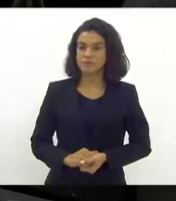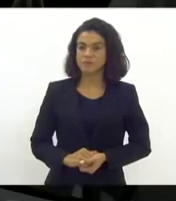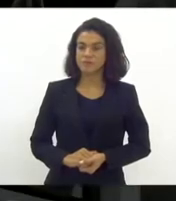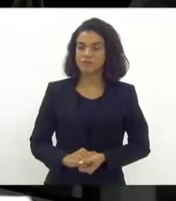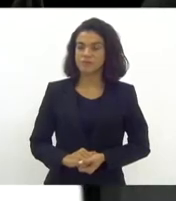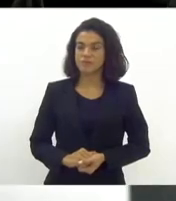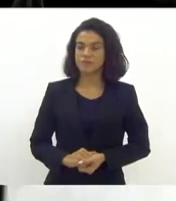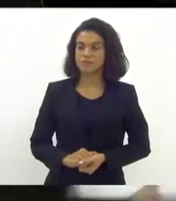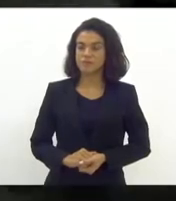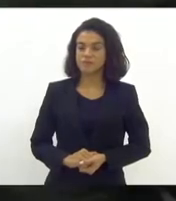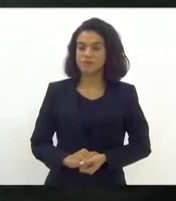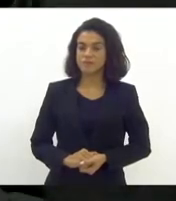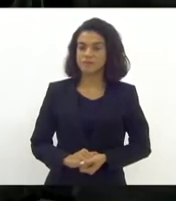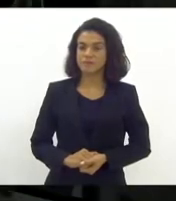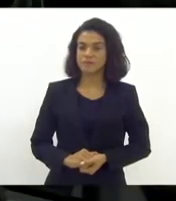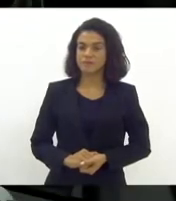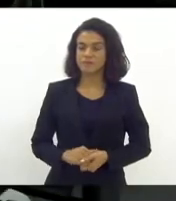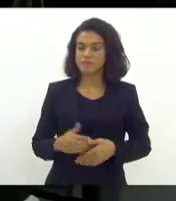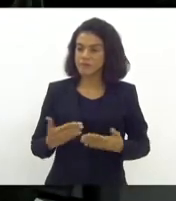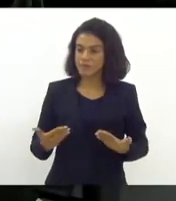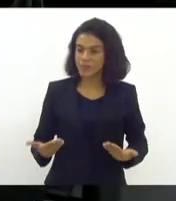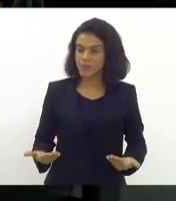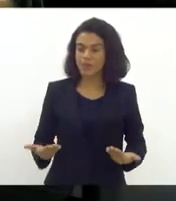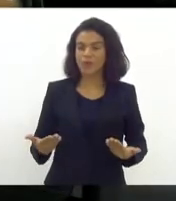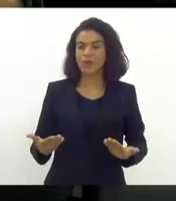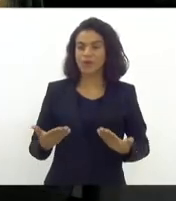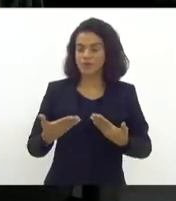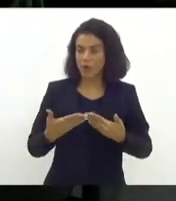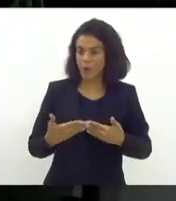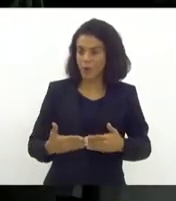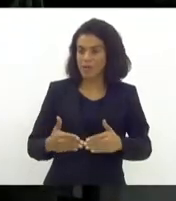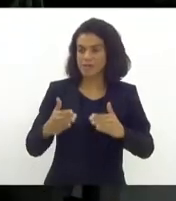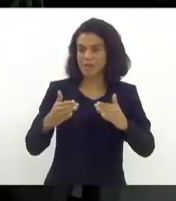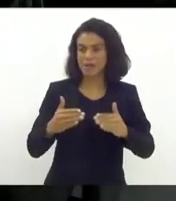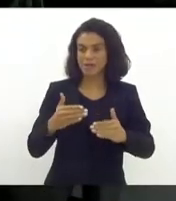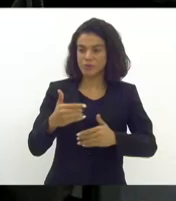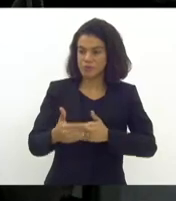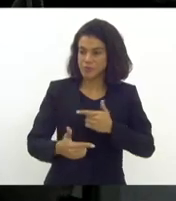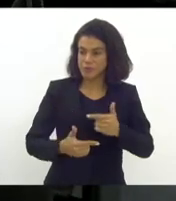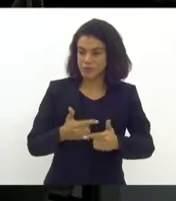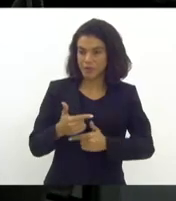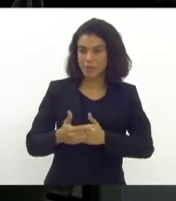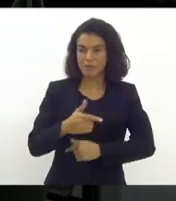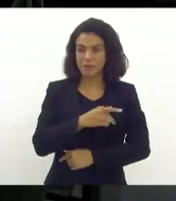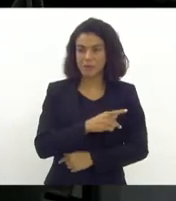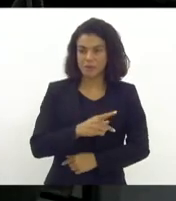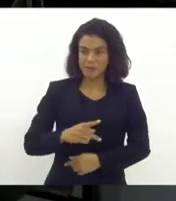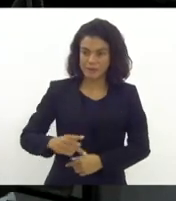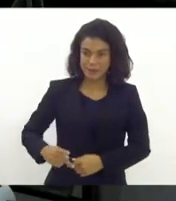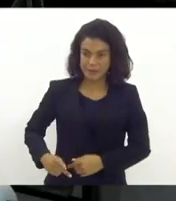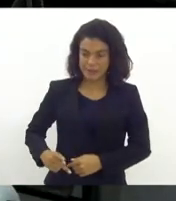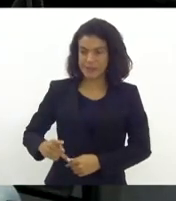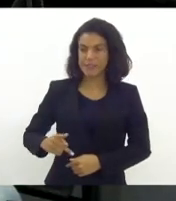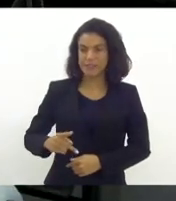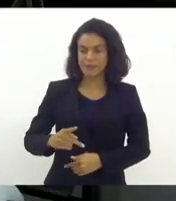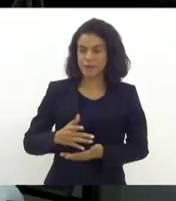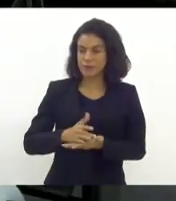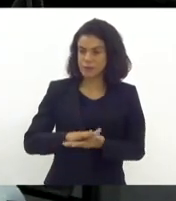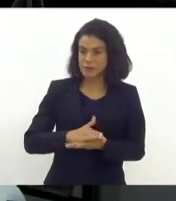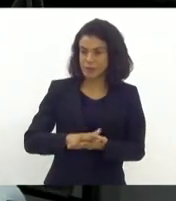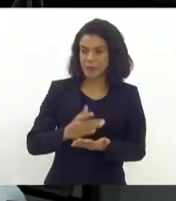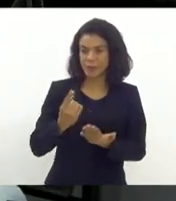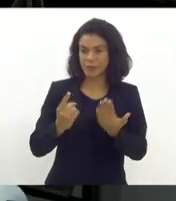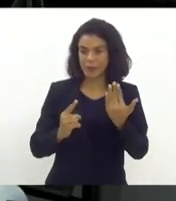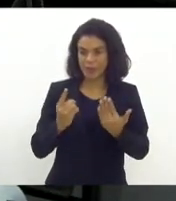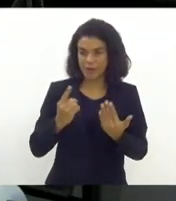E então gente a gente vai abrir os trabalhos com a deputada Presidenta da frente do Samba e do